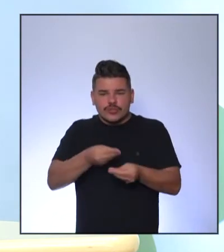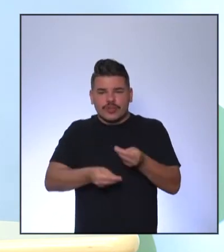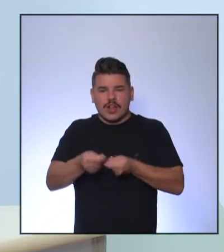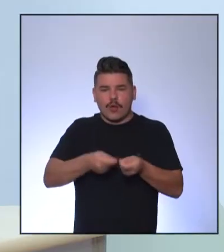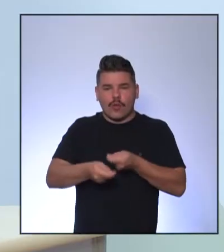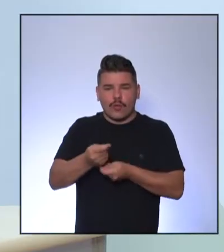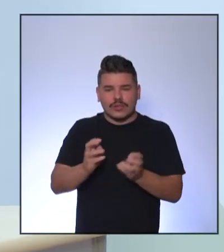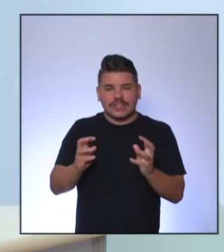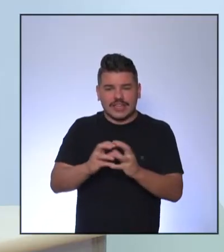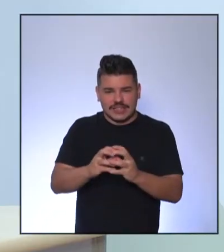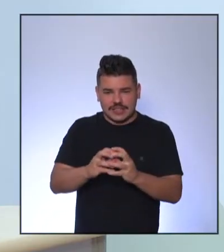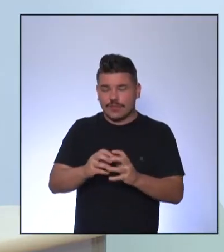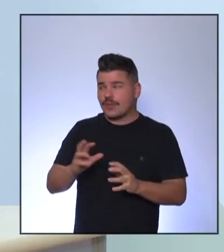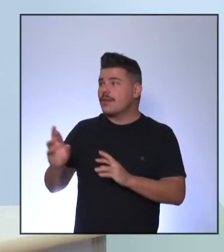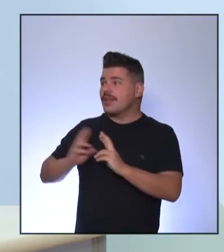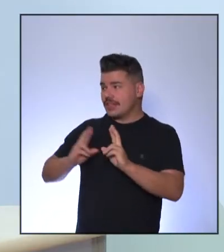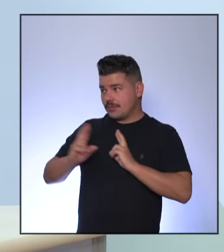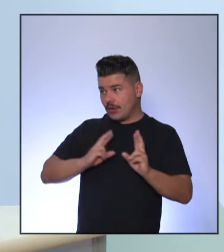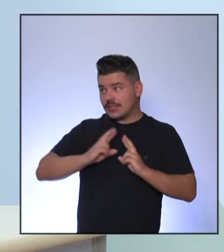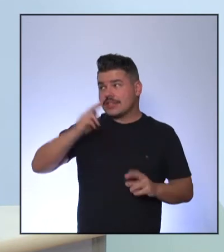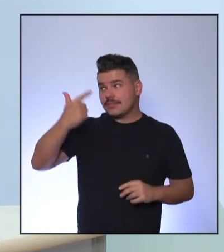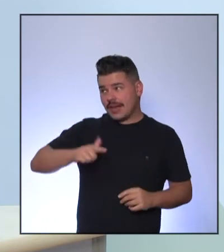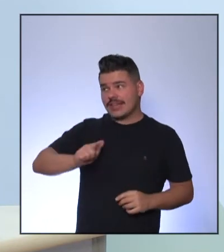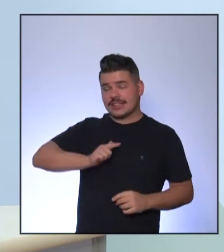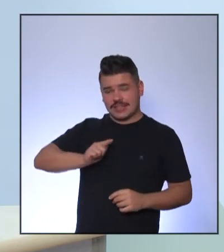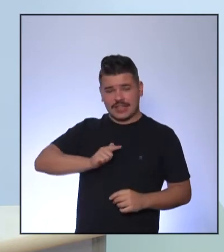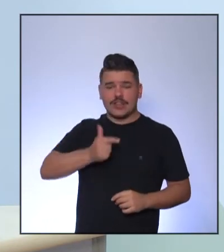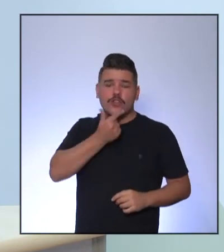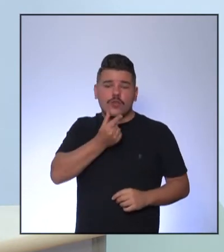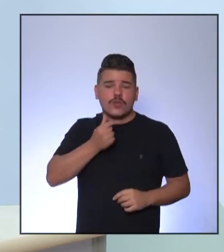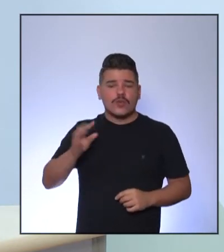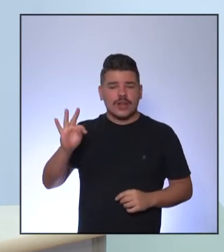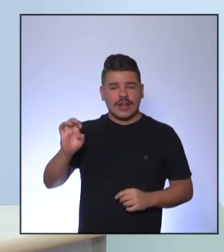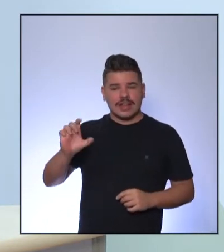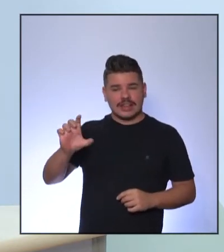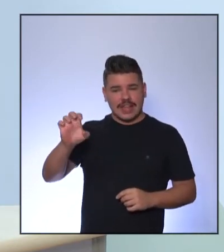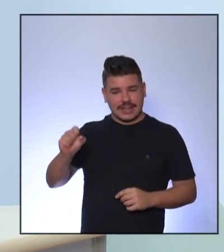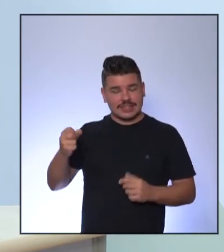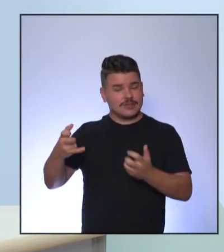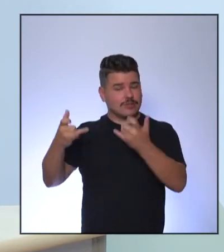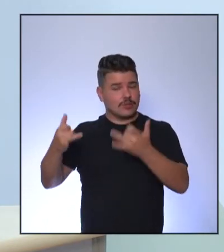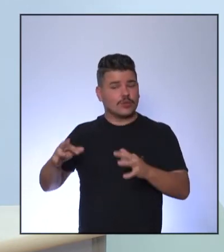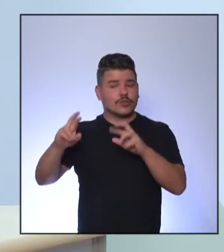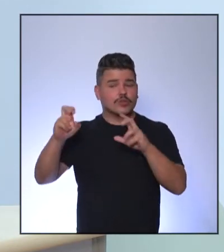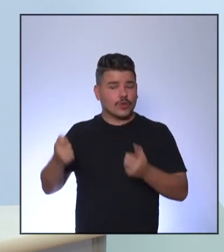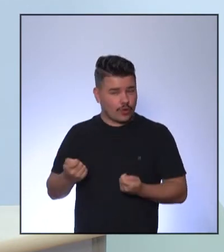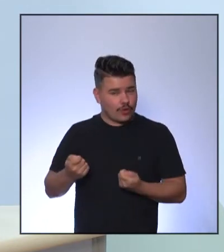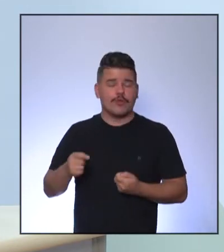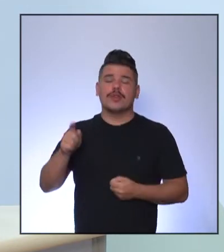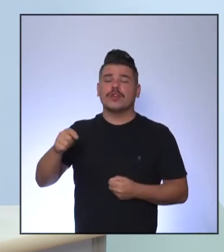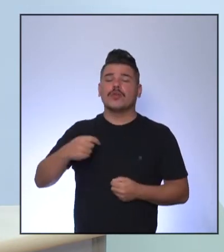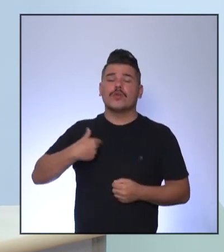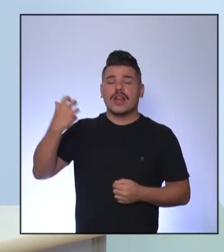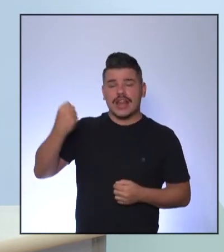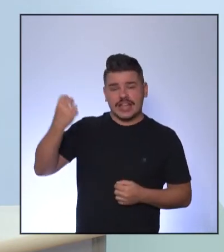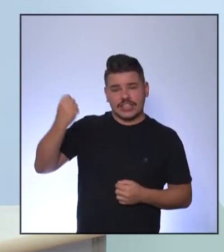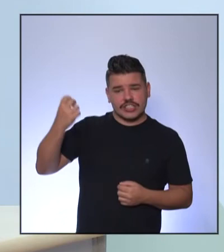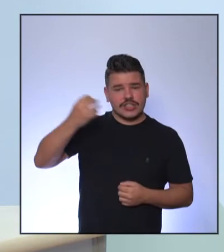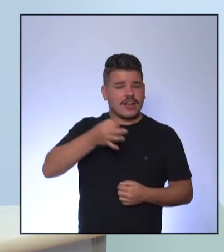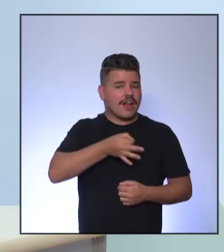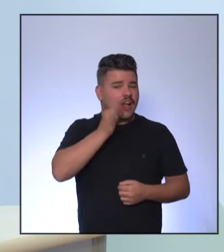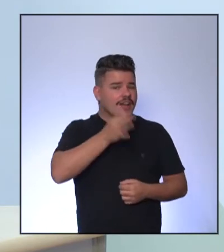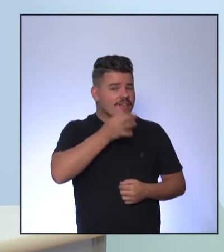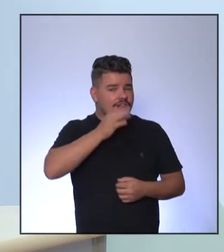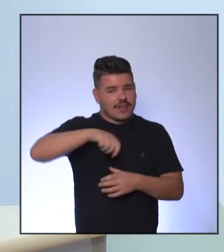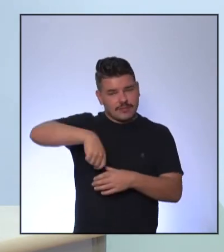tá chegando mais algumas respostas aqui. O Thales colocou café com leite. E a Marina falou assim quando ela